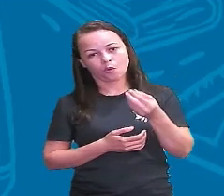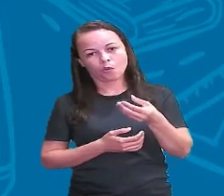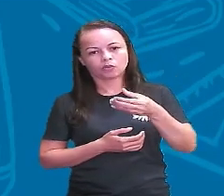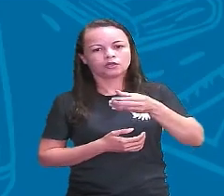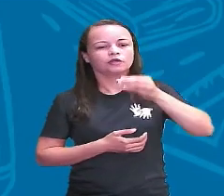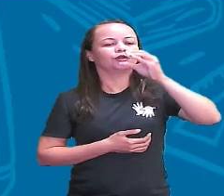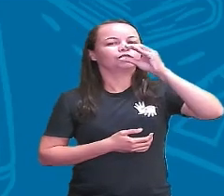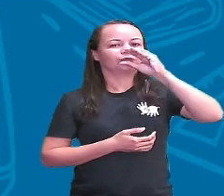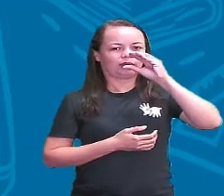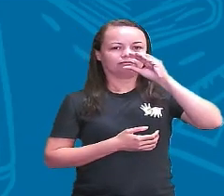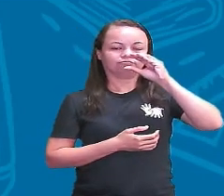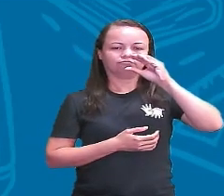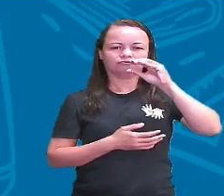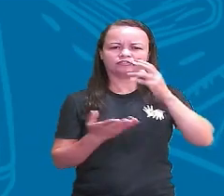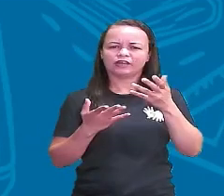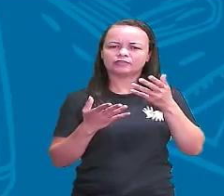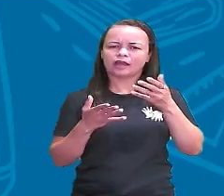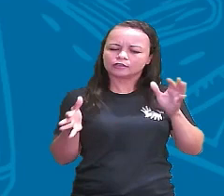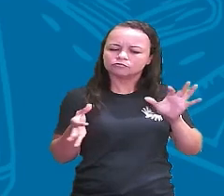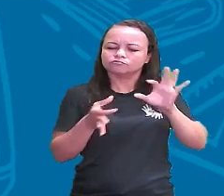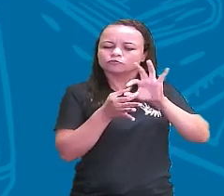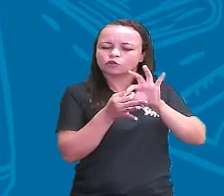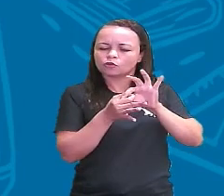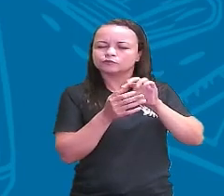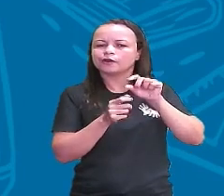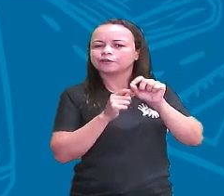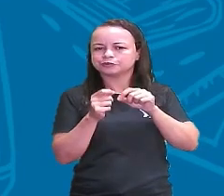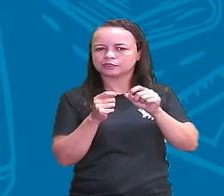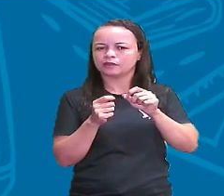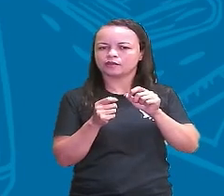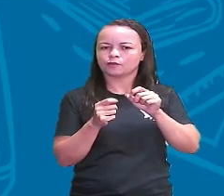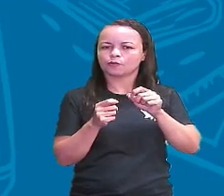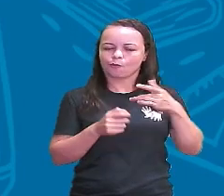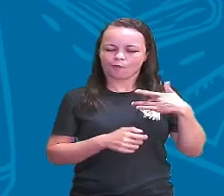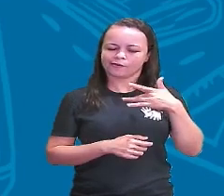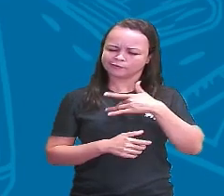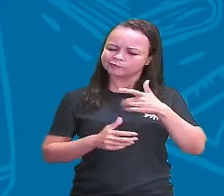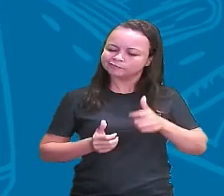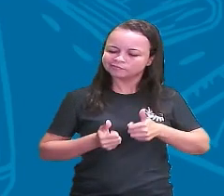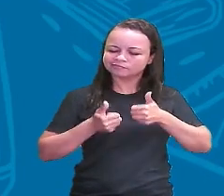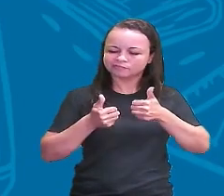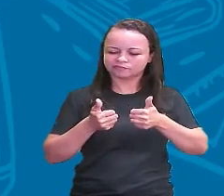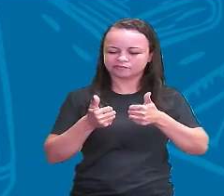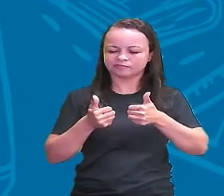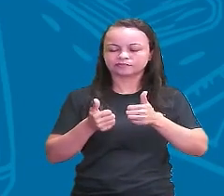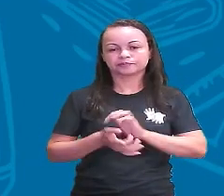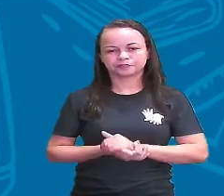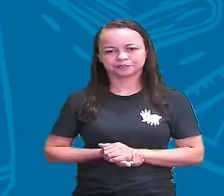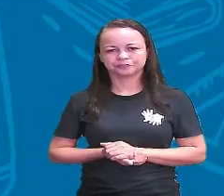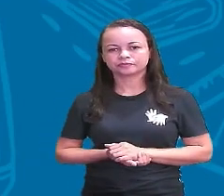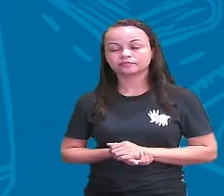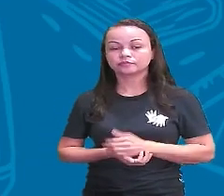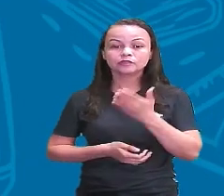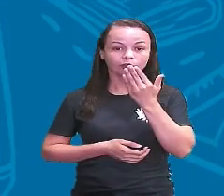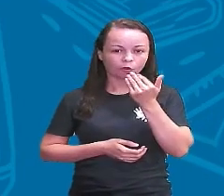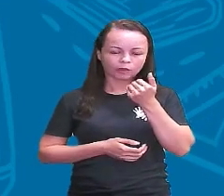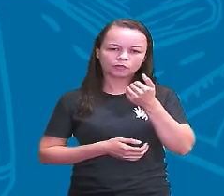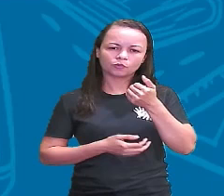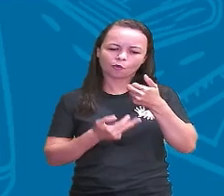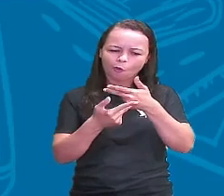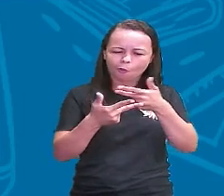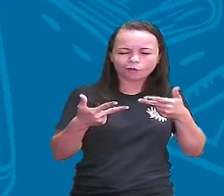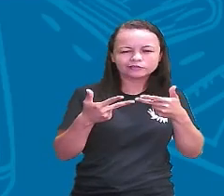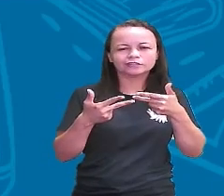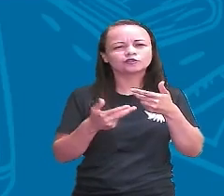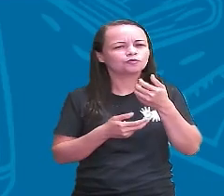vai estar diretamente associado com a nossa saúde, tá certo? Se a gente se alimenta de coisas boas,